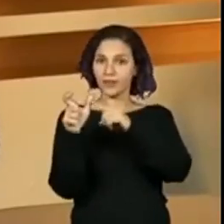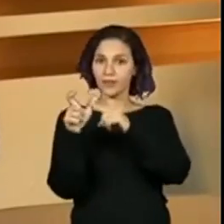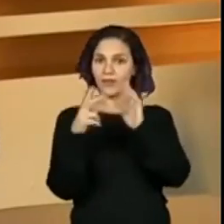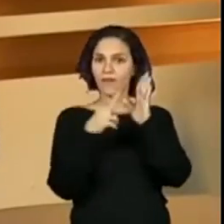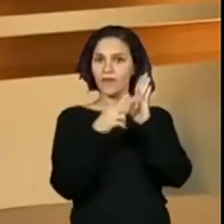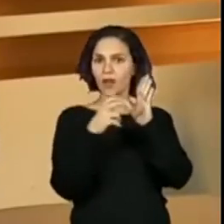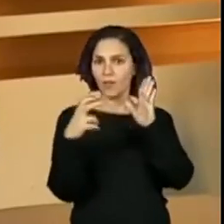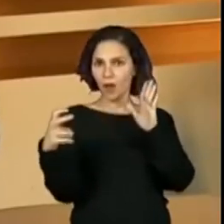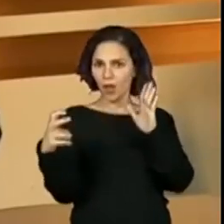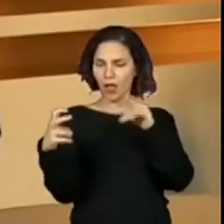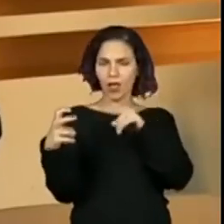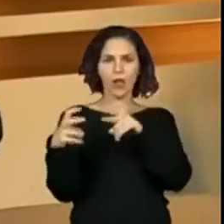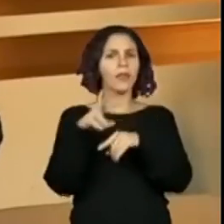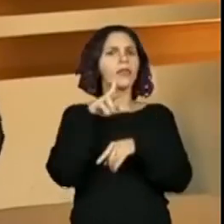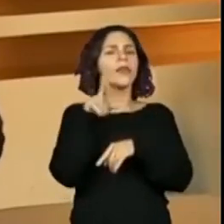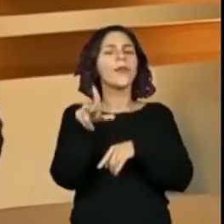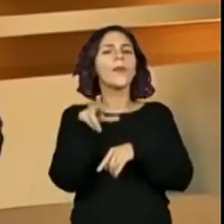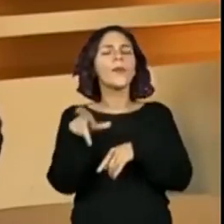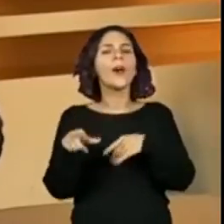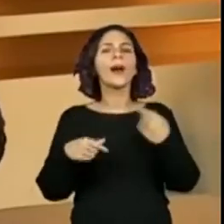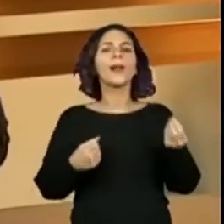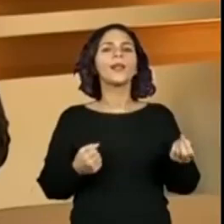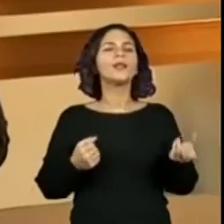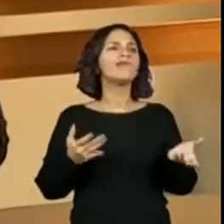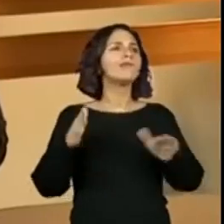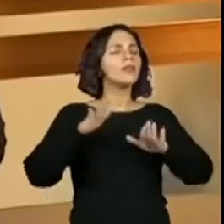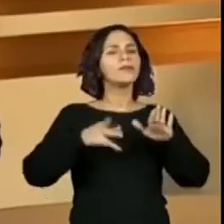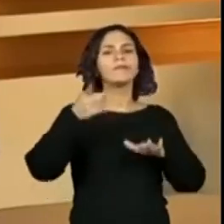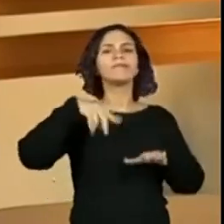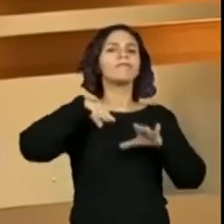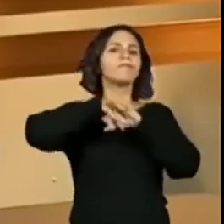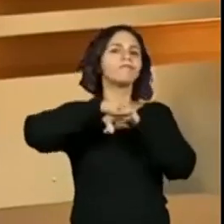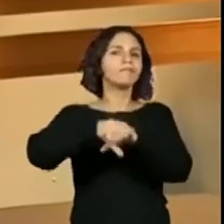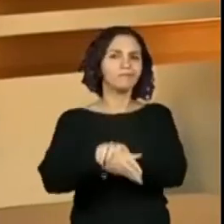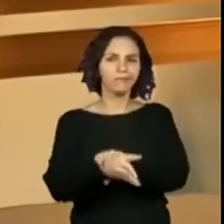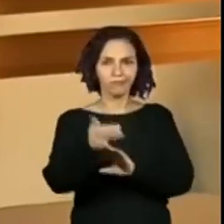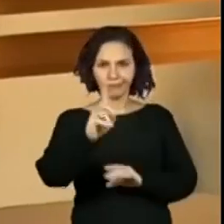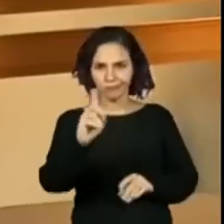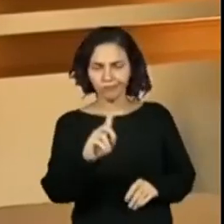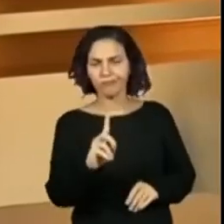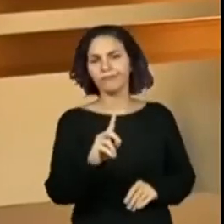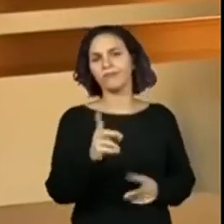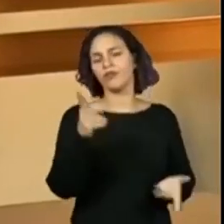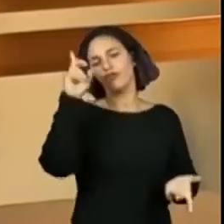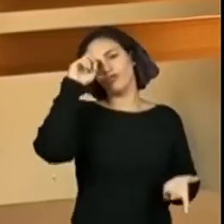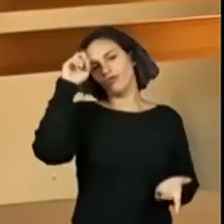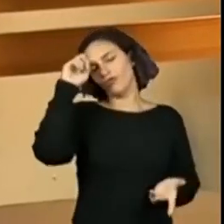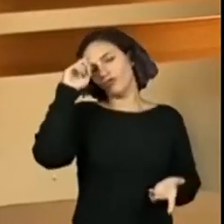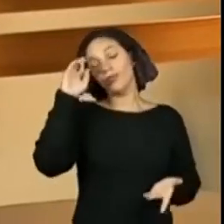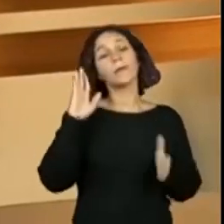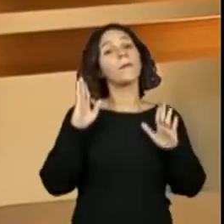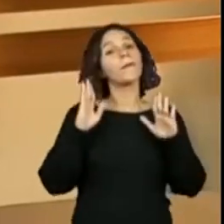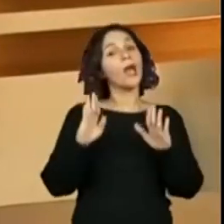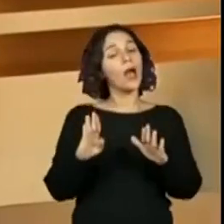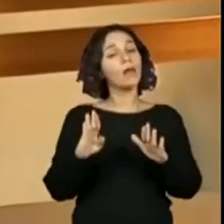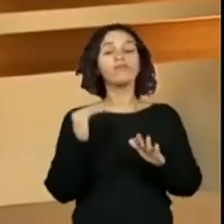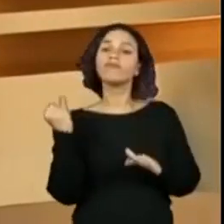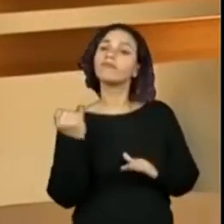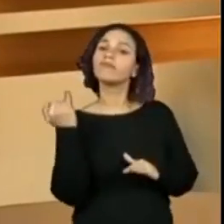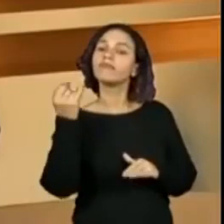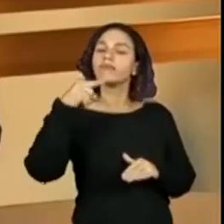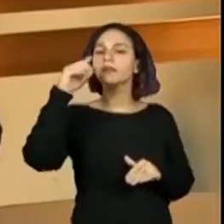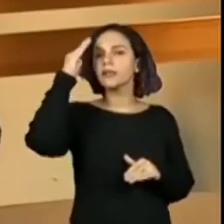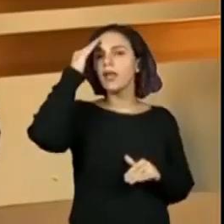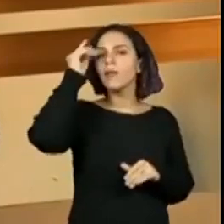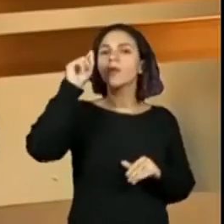né, que não são muito, às vezes, do nosso cotidiano, não utilizamos no dia a dia, mas que é muito importante a gente